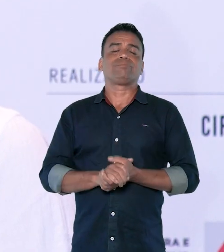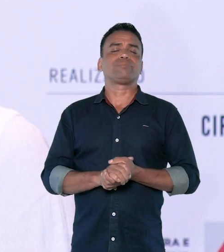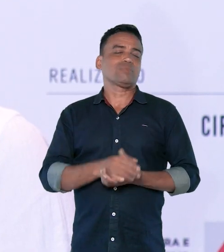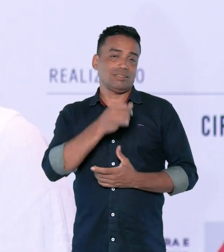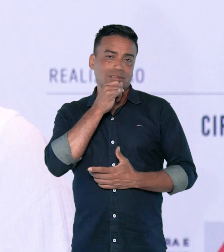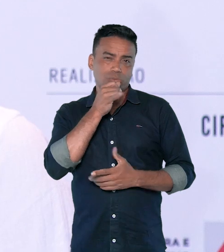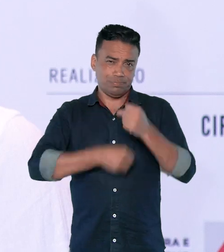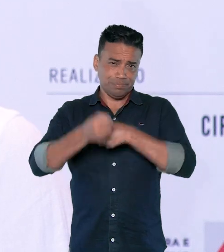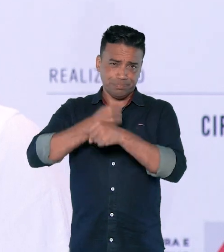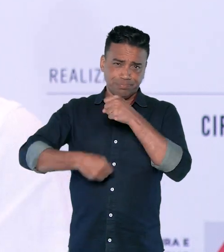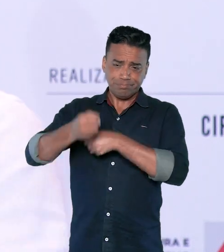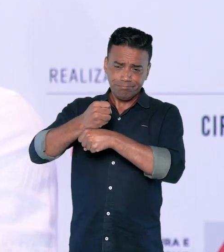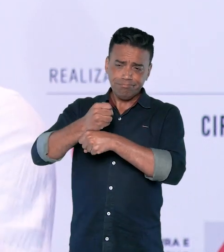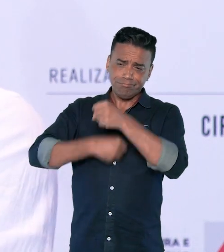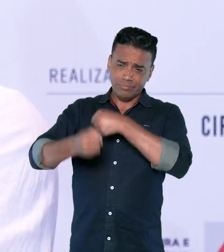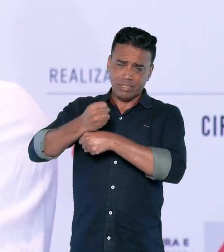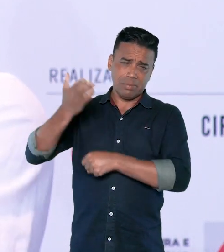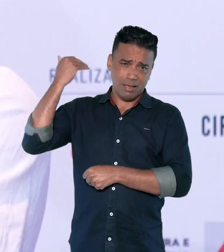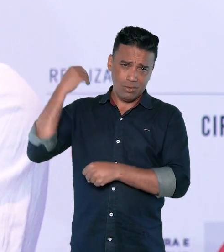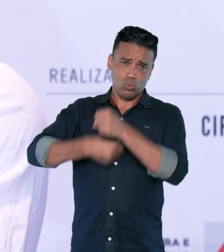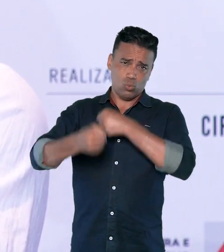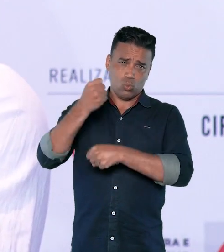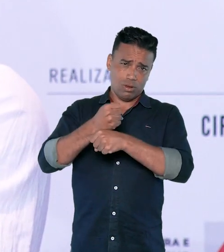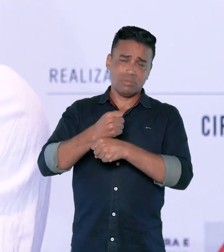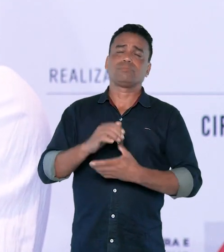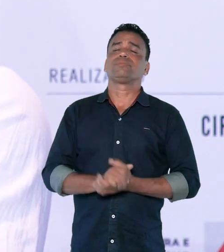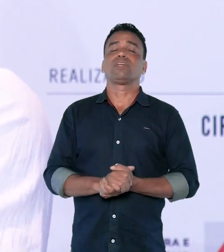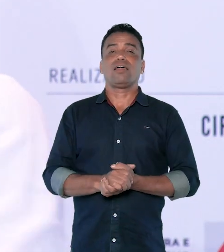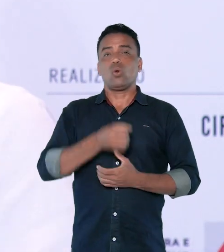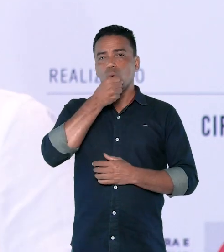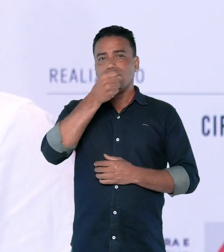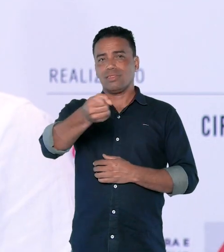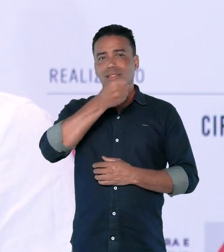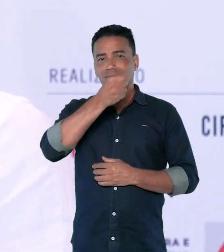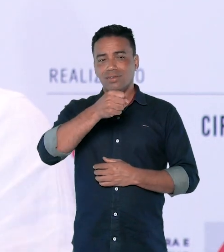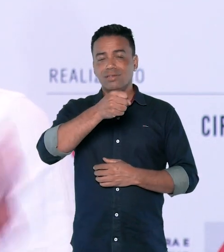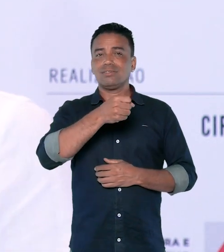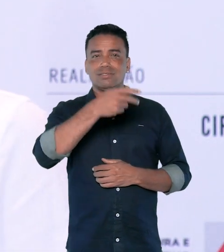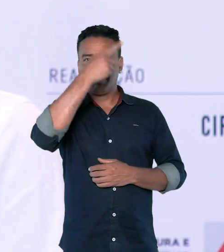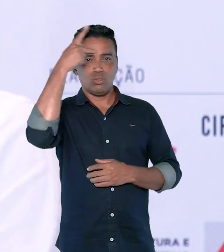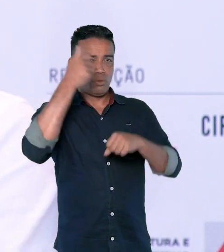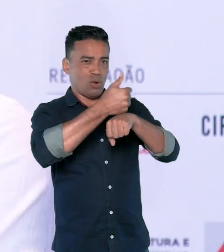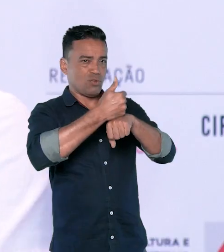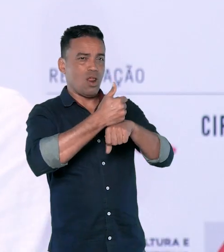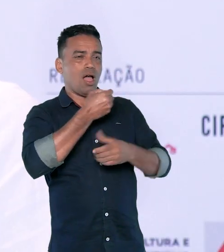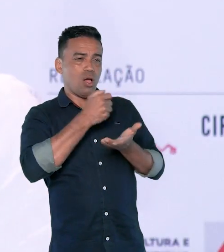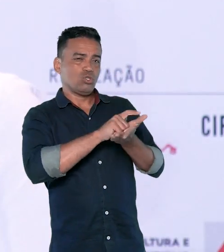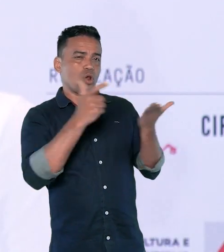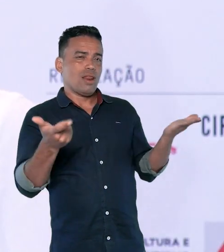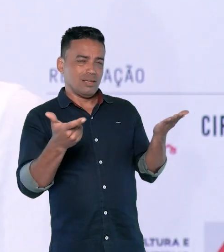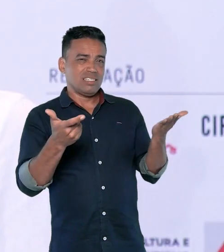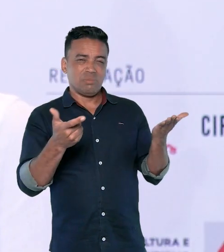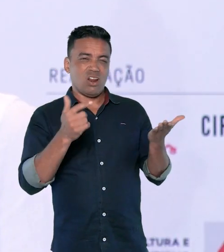passado... Acho que foi no ano passado, eu dei uma entrevista para um certo jornalista, que eu não vou dizer qual é o nome para não criar